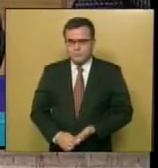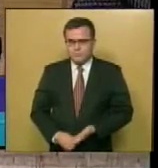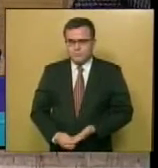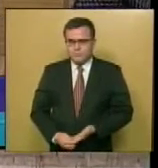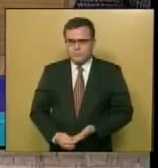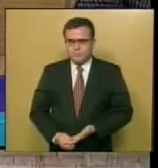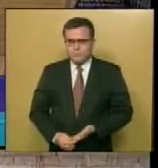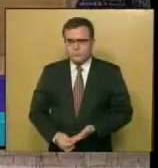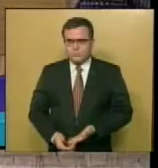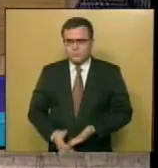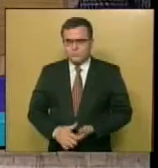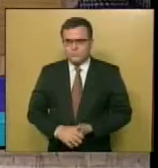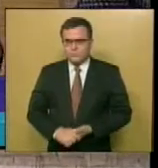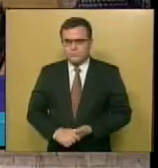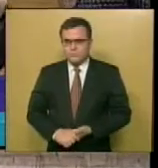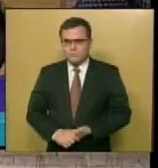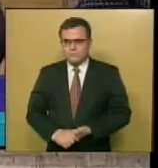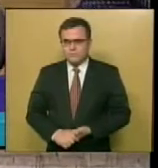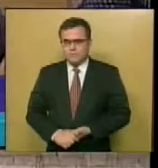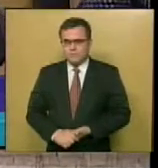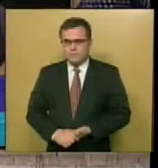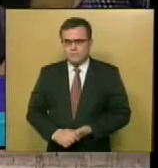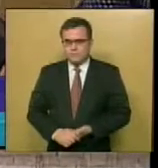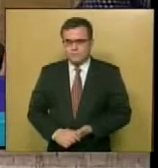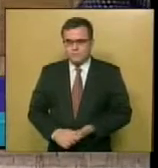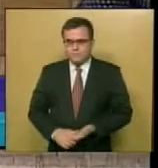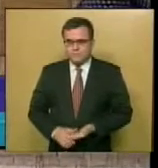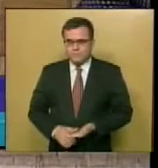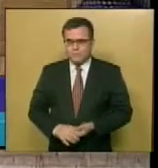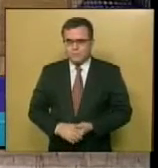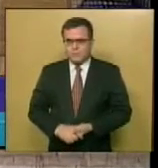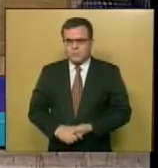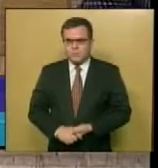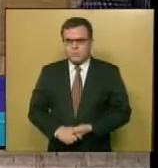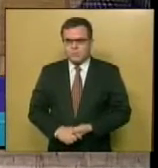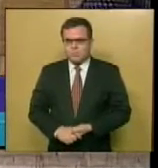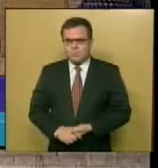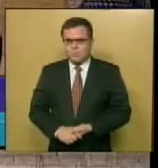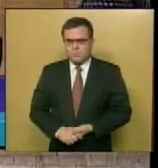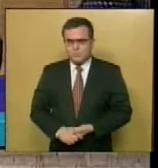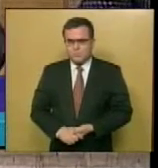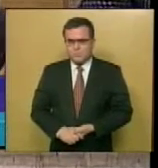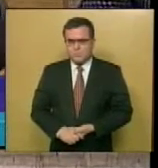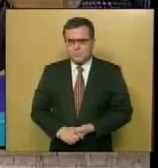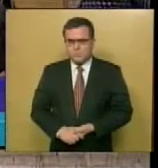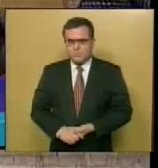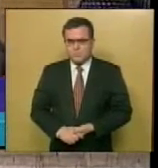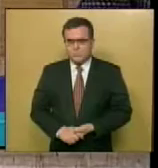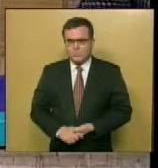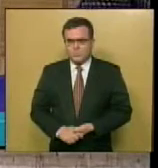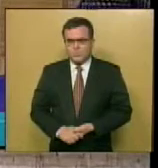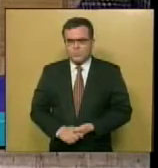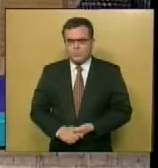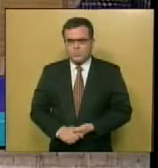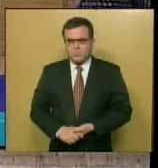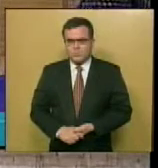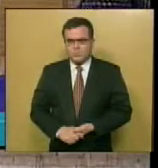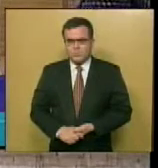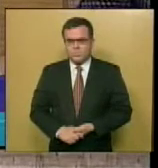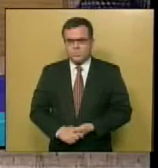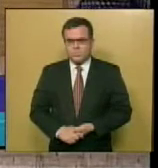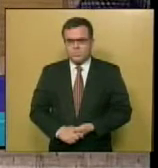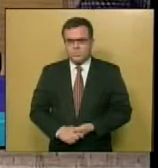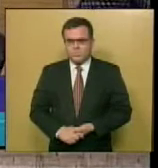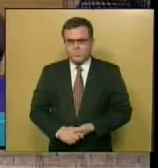Trabalhado num Banco do Brasil e se aposentou num Banco do Brasil. Aí eu me lembrei que ele mora em Itabaiana ainda Ele está